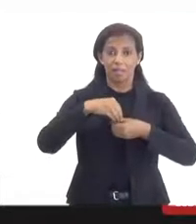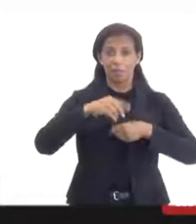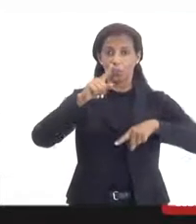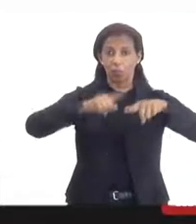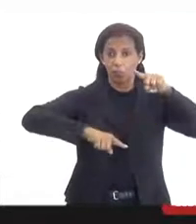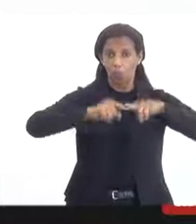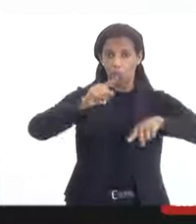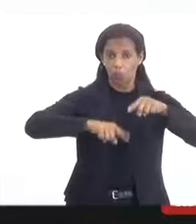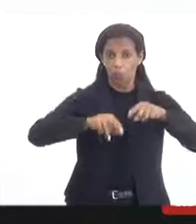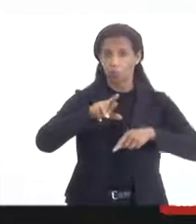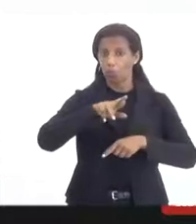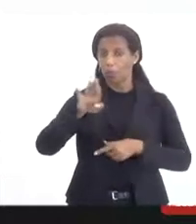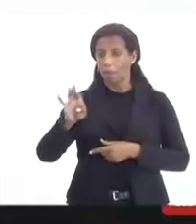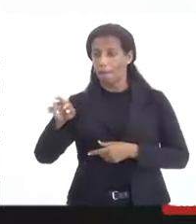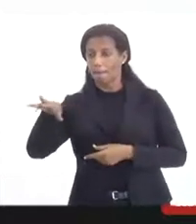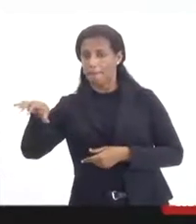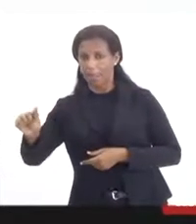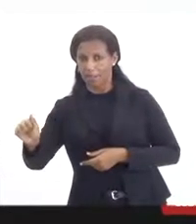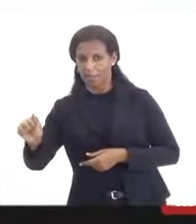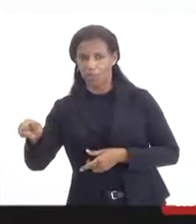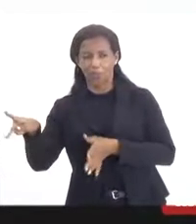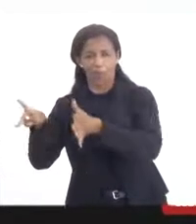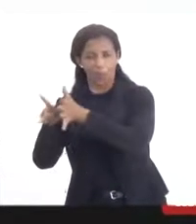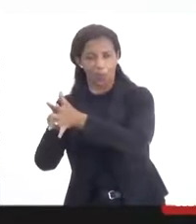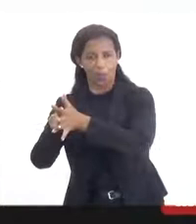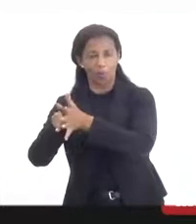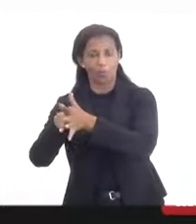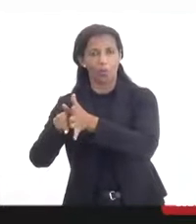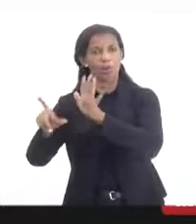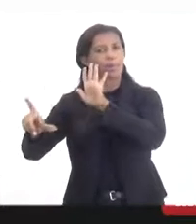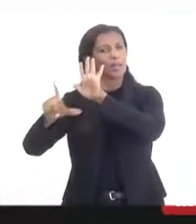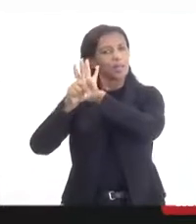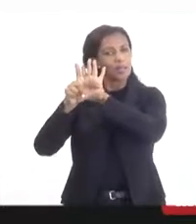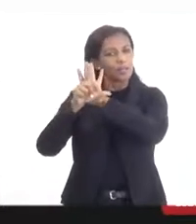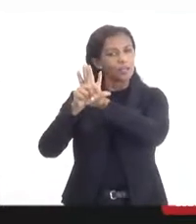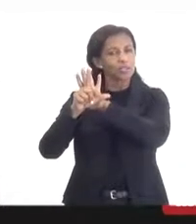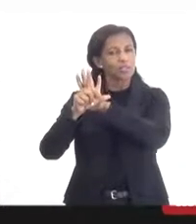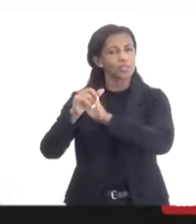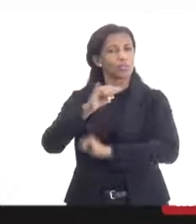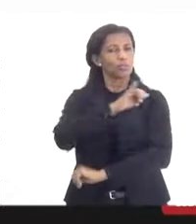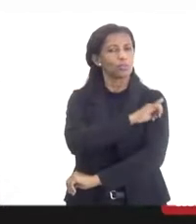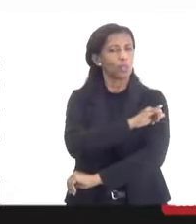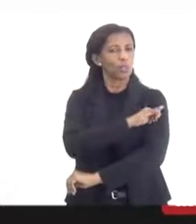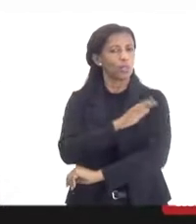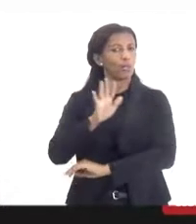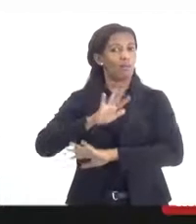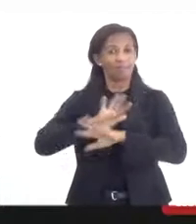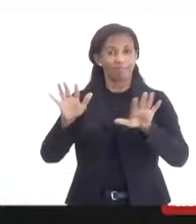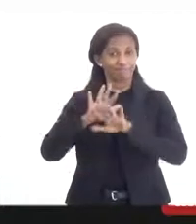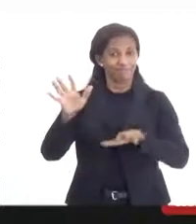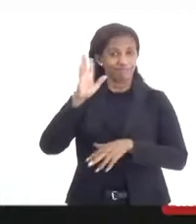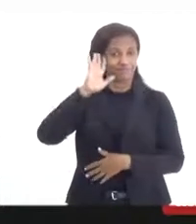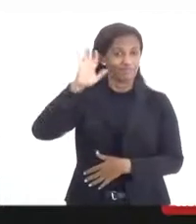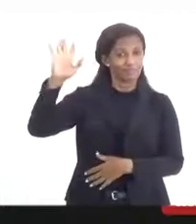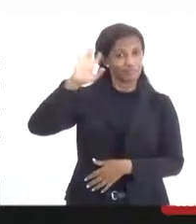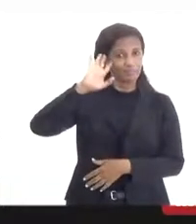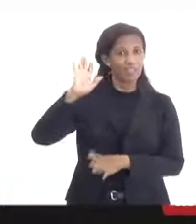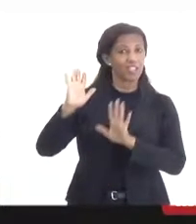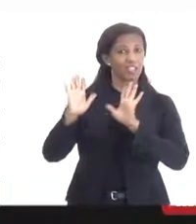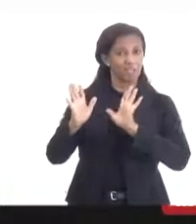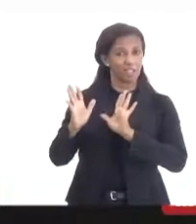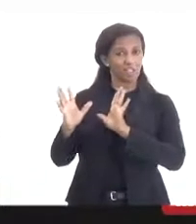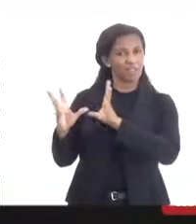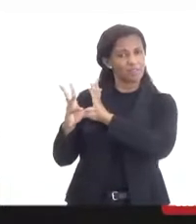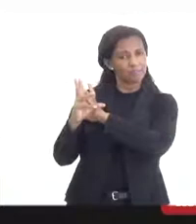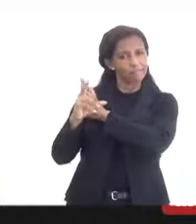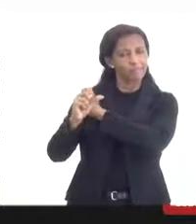não só bens do ativo imobilizado, algo que a legislação do Rio ainda não refletiu, muito embora já haja súmula do